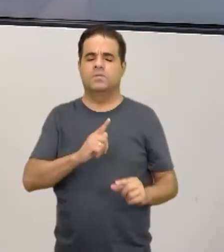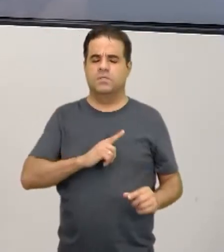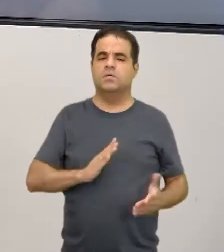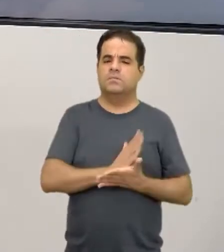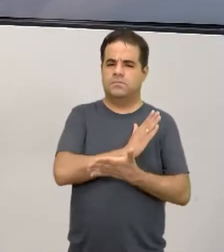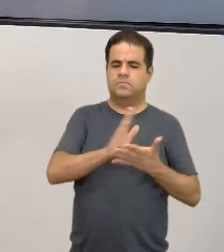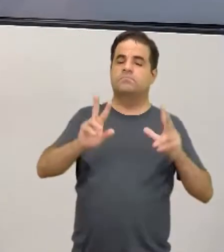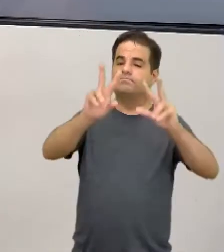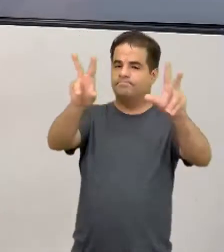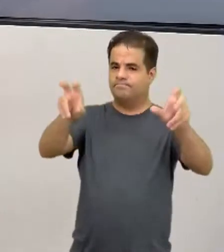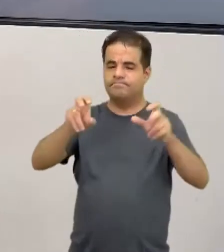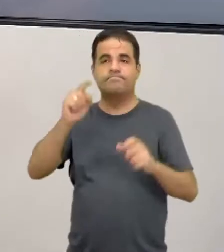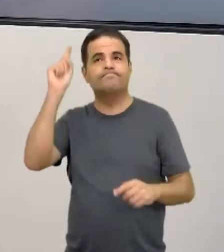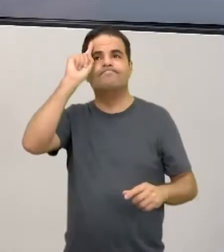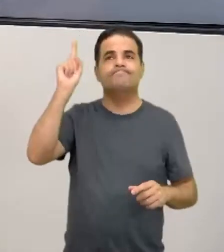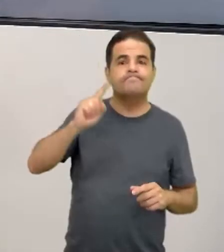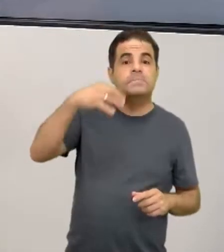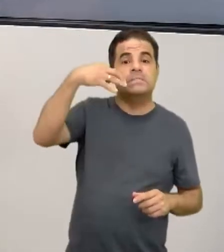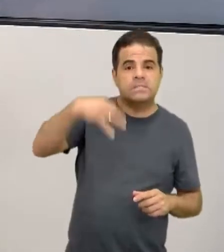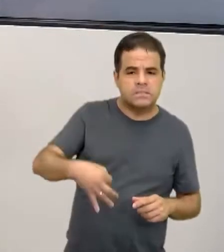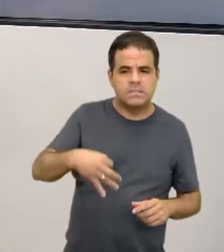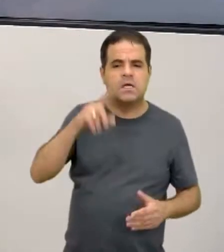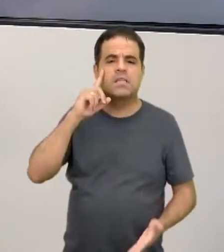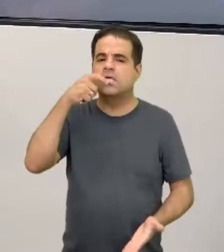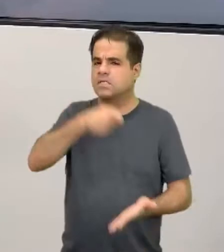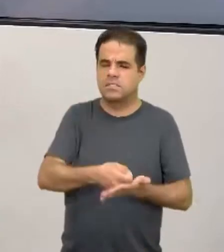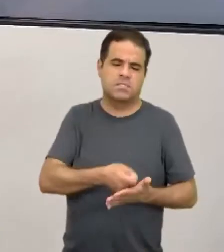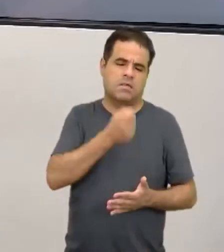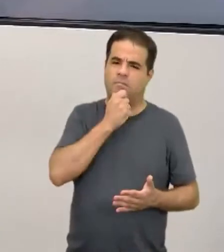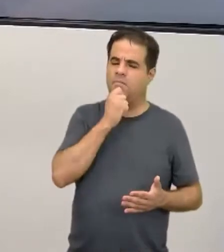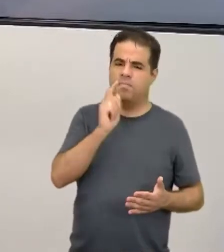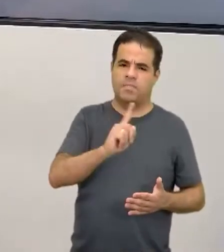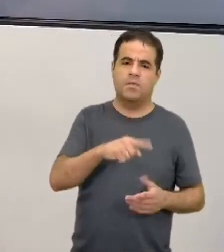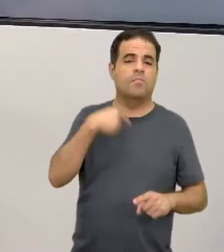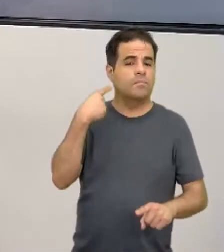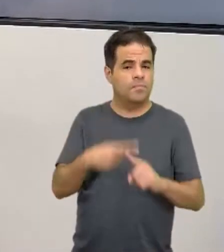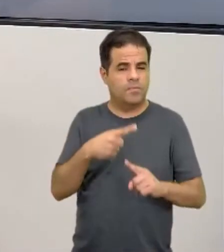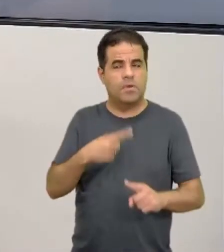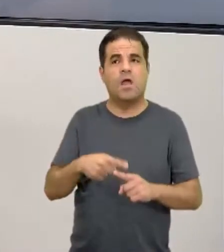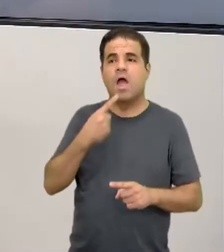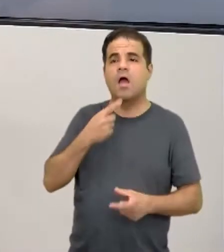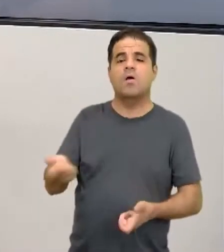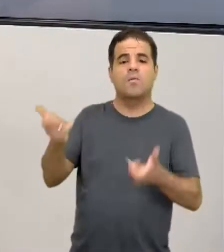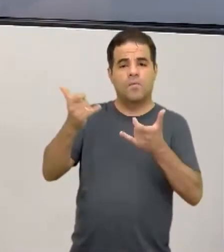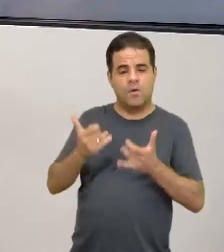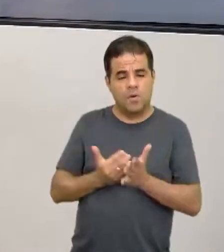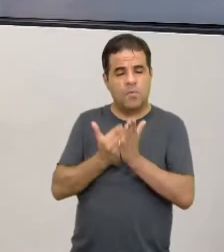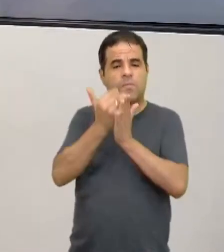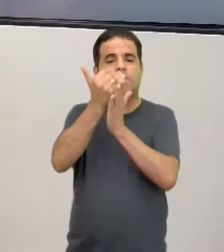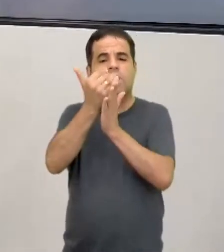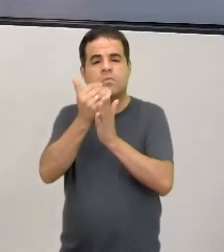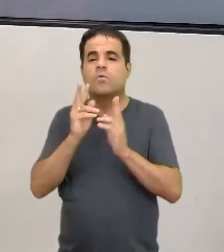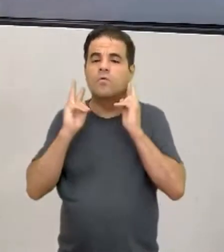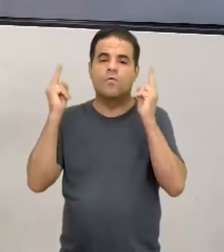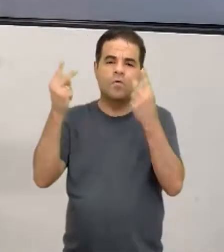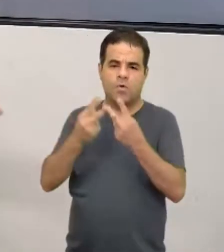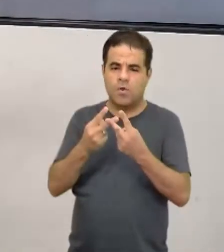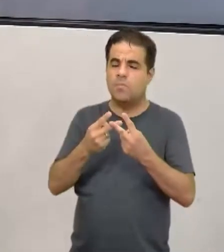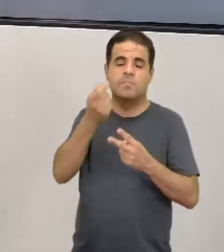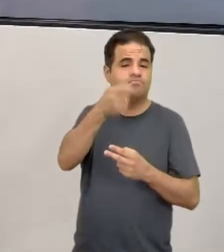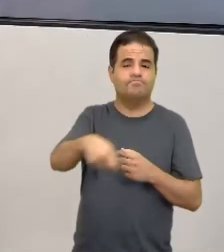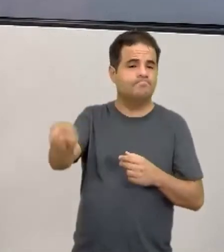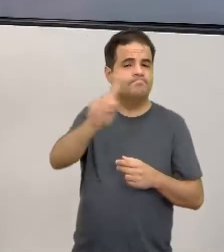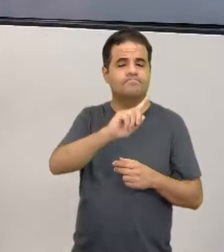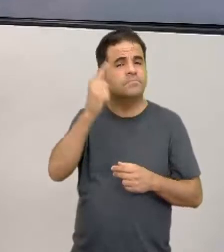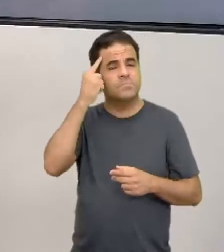algumas questões que ainda também não são bem definidas. Porque justamente quando ele fala no aumento do volume, não